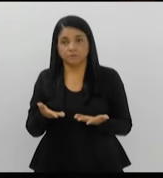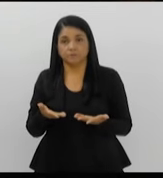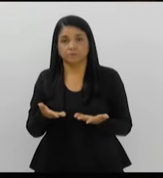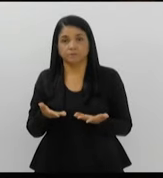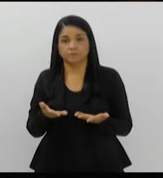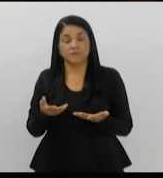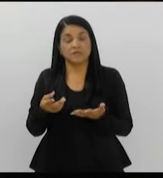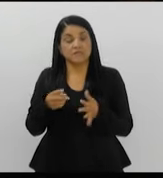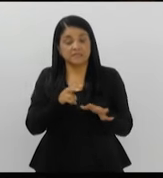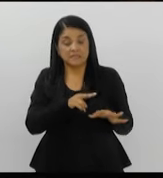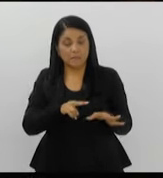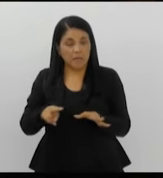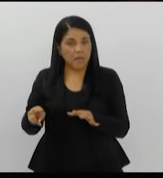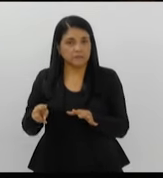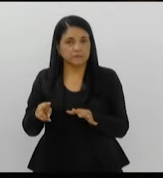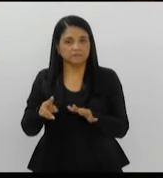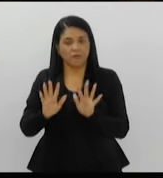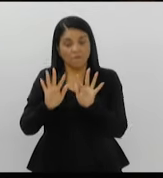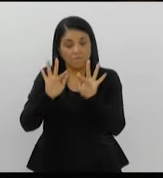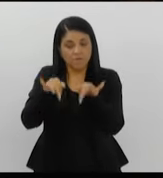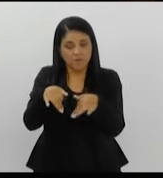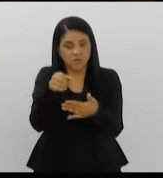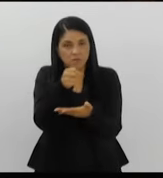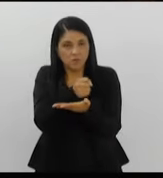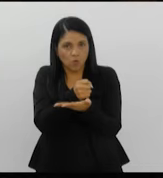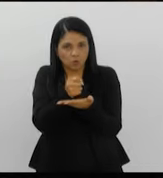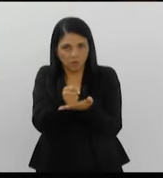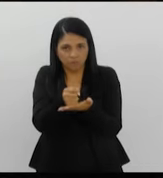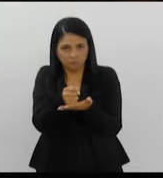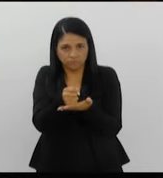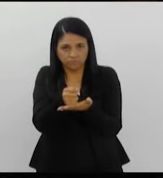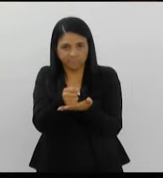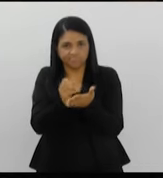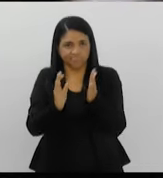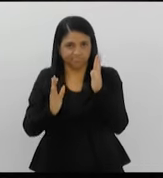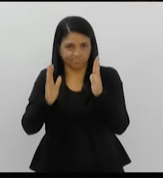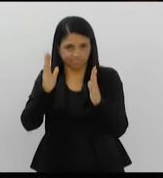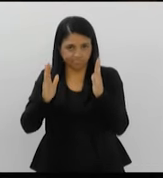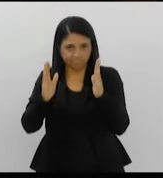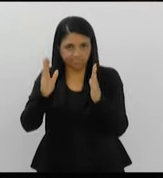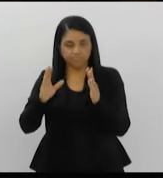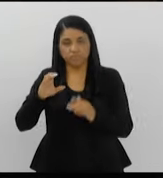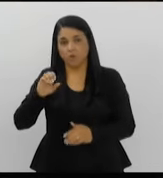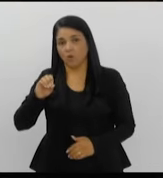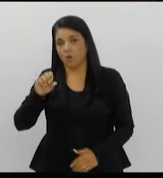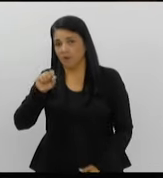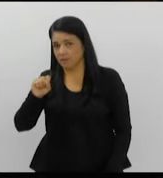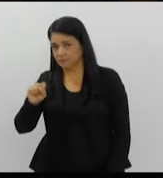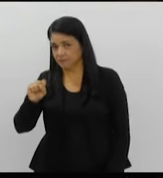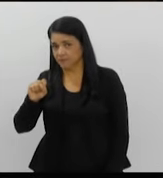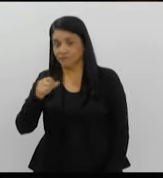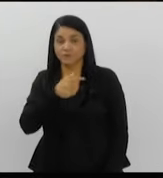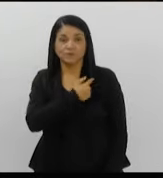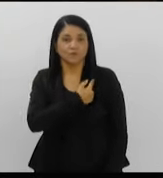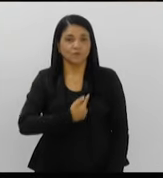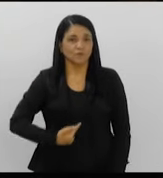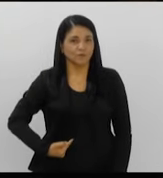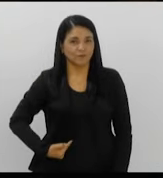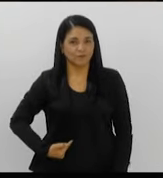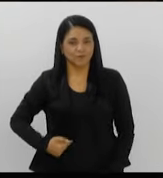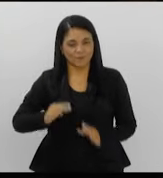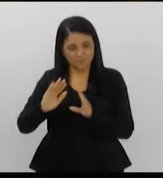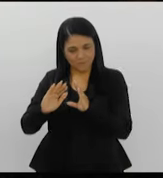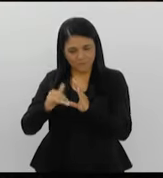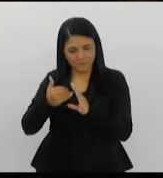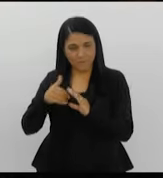às semanas do fim do contrato, do fim do prazo para encerrar as OS, o governador manda para essa casa